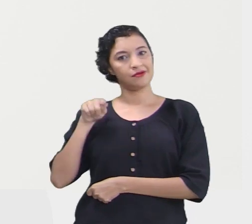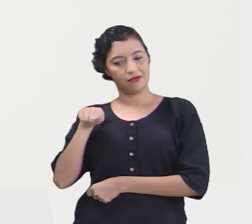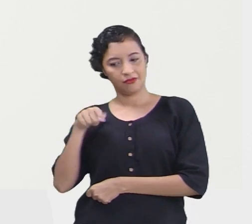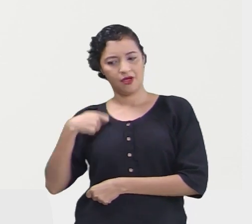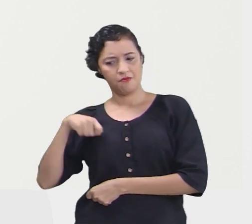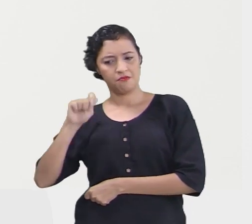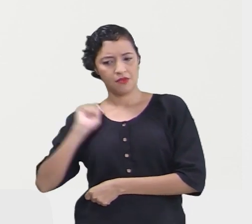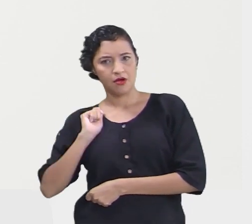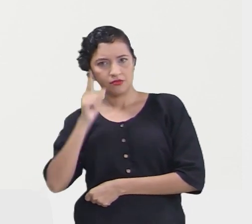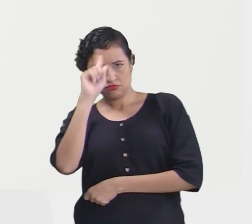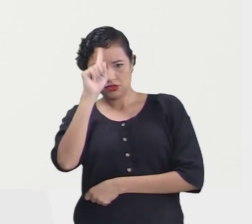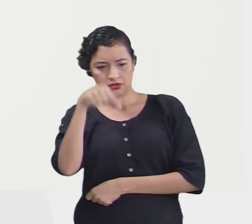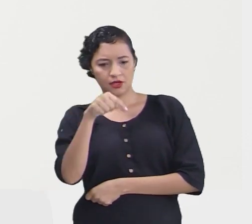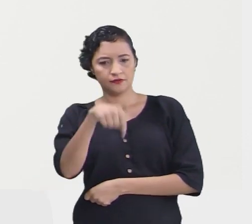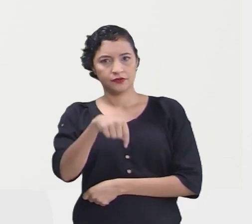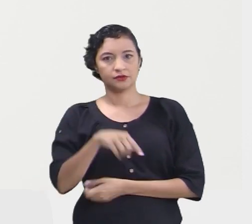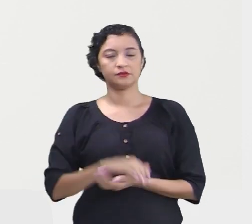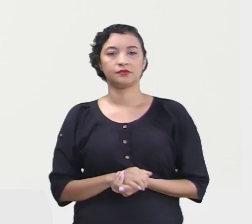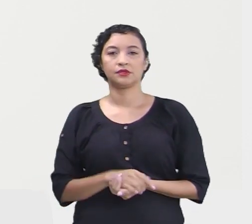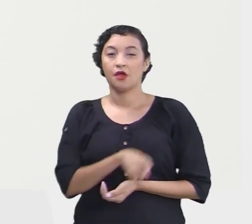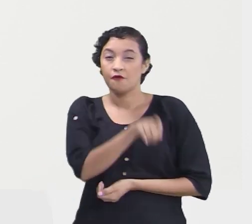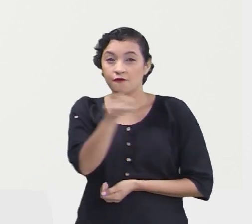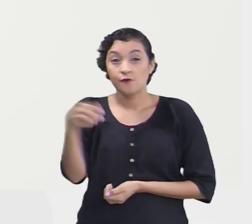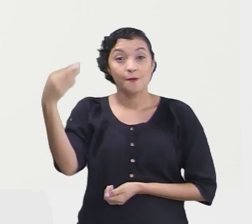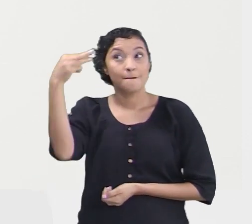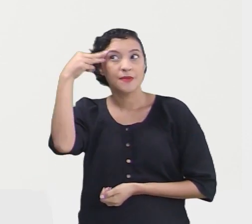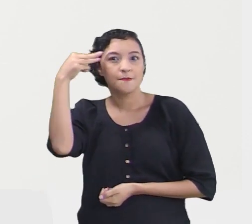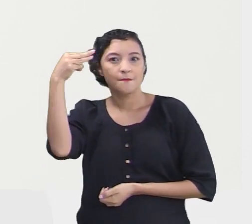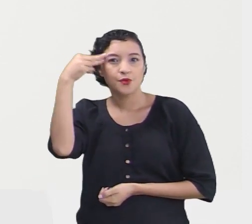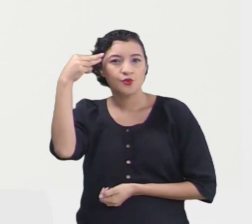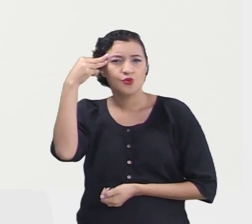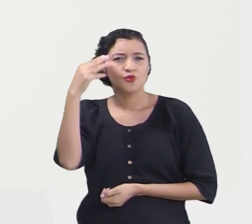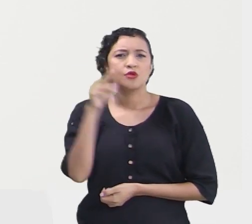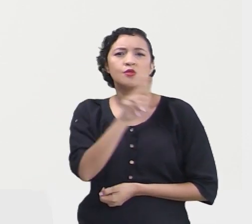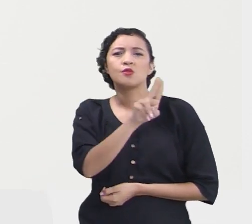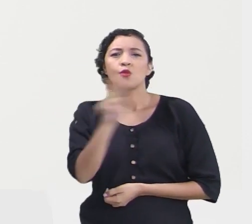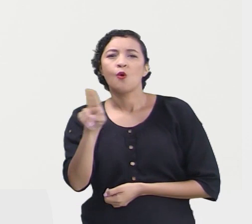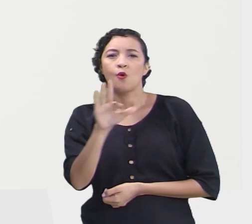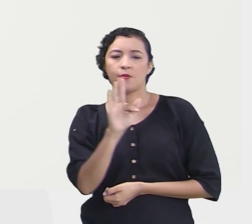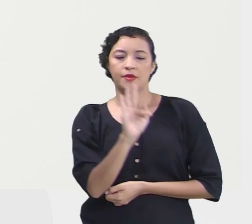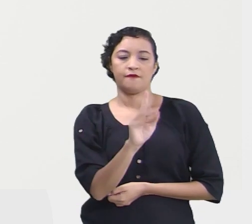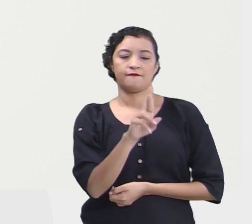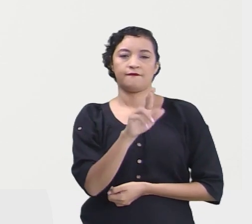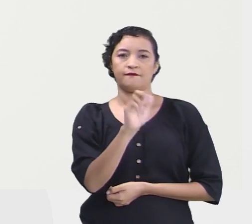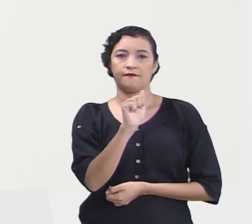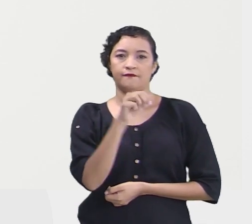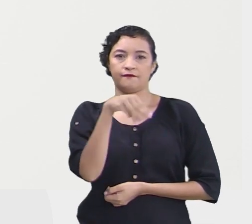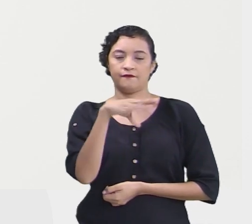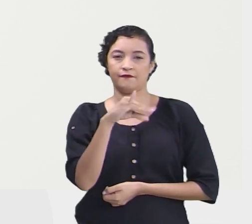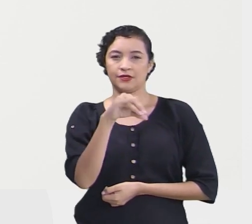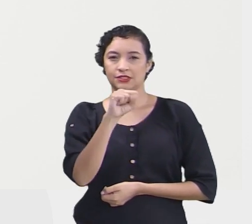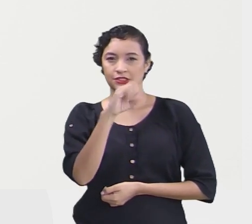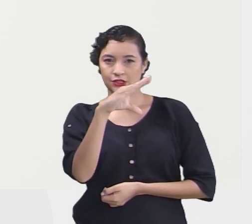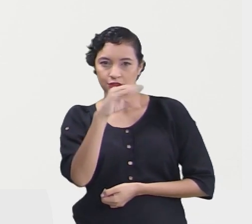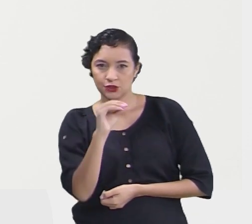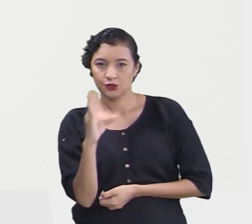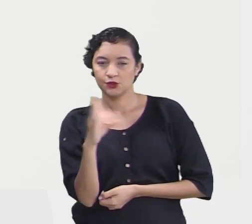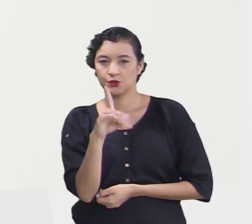E quem era? Agora, grava esse nome. Francisco de Orellana. Em 12 de fevereiro